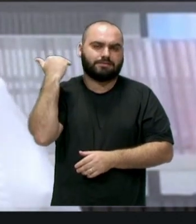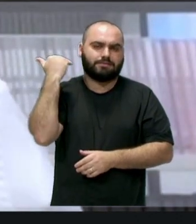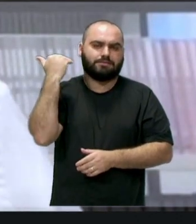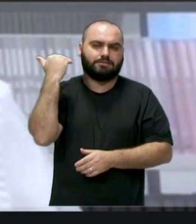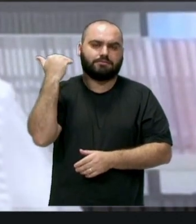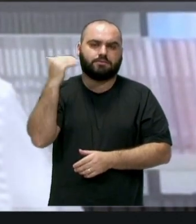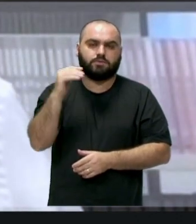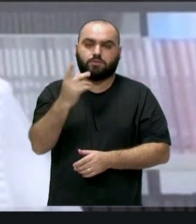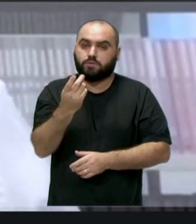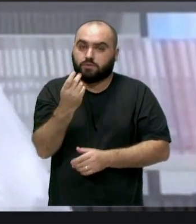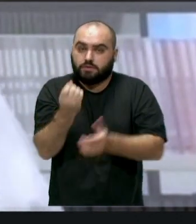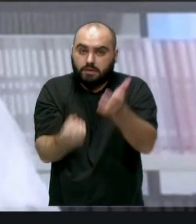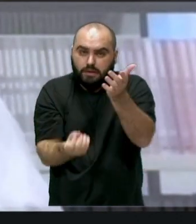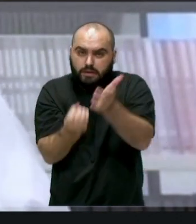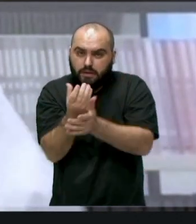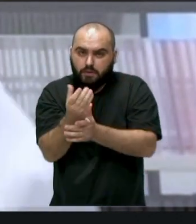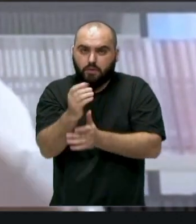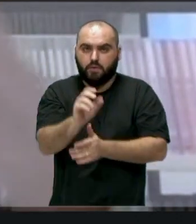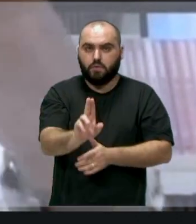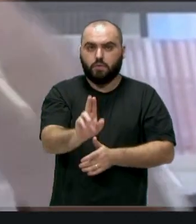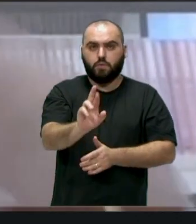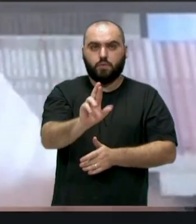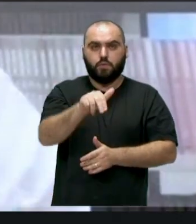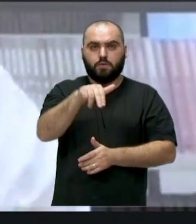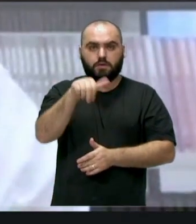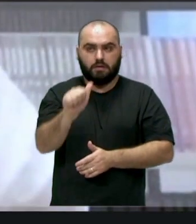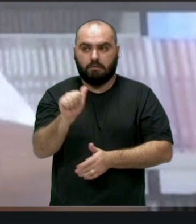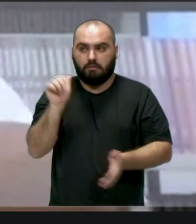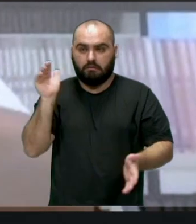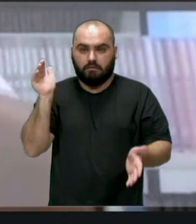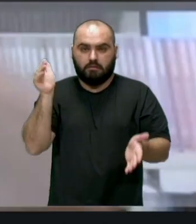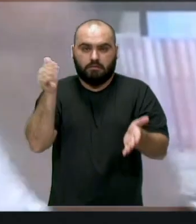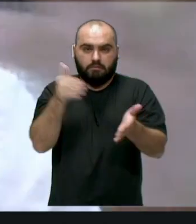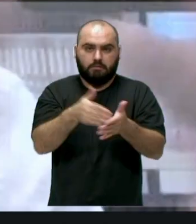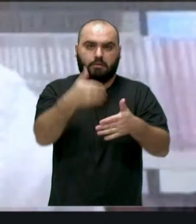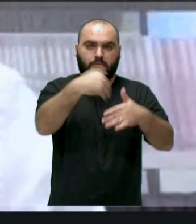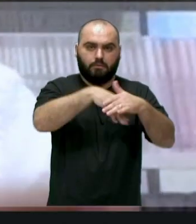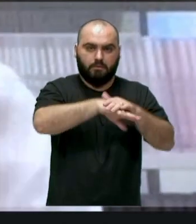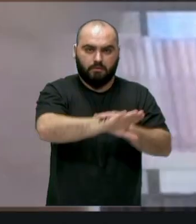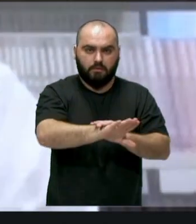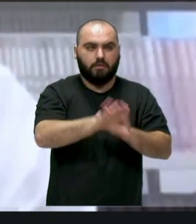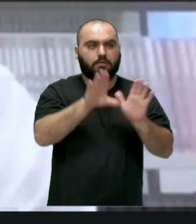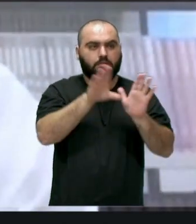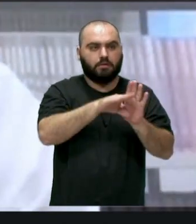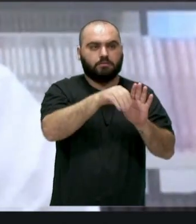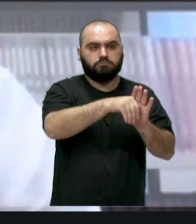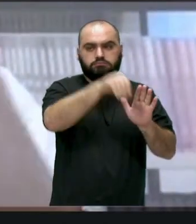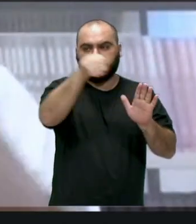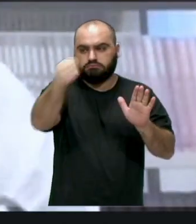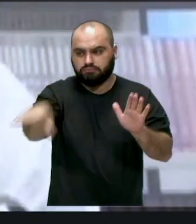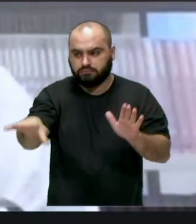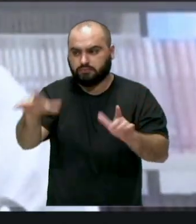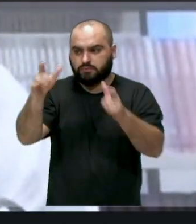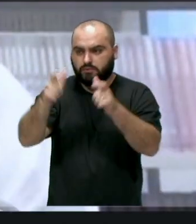da formatação das urnas até o estocamento delas, até levar para o local da